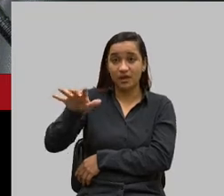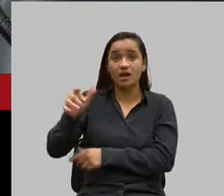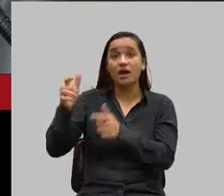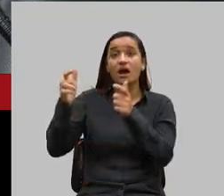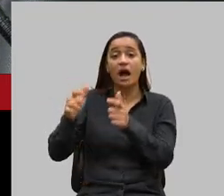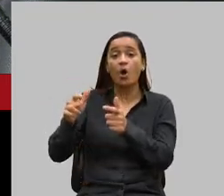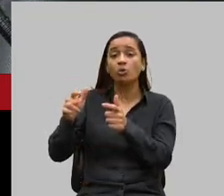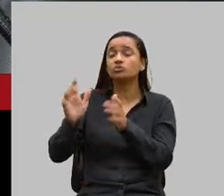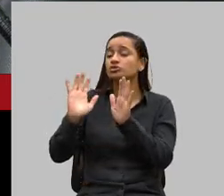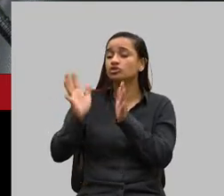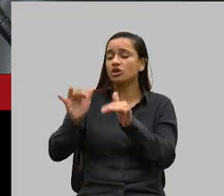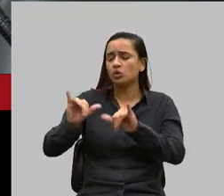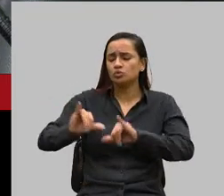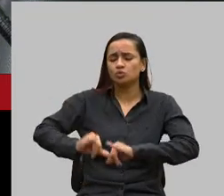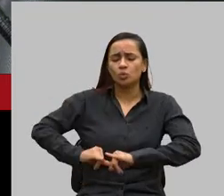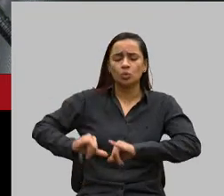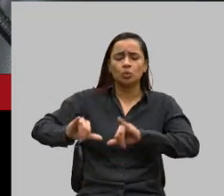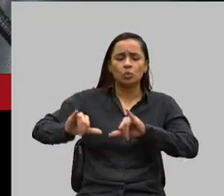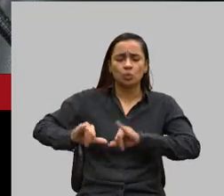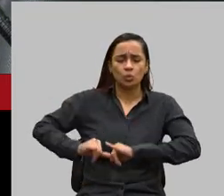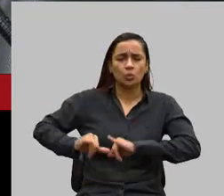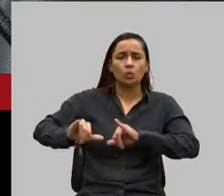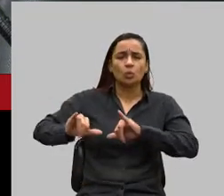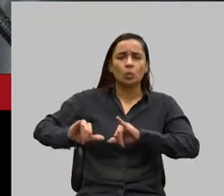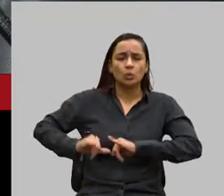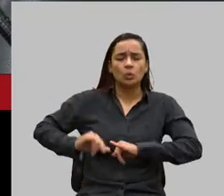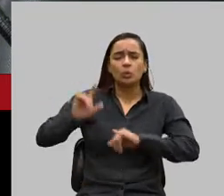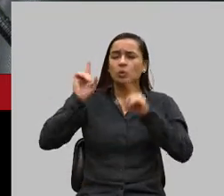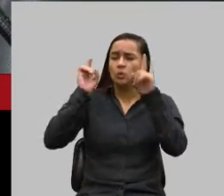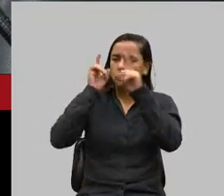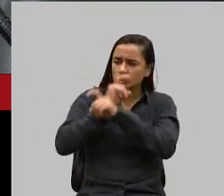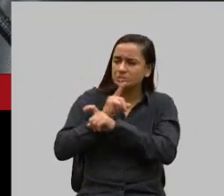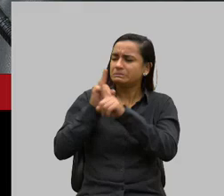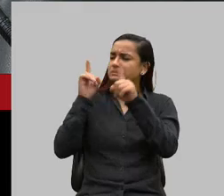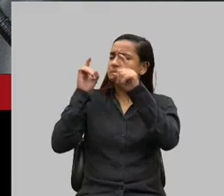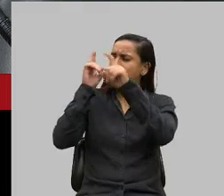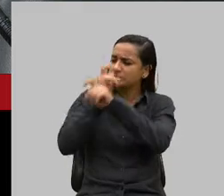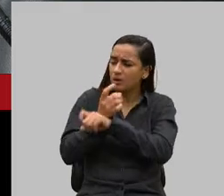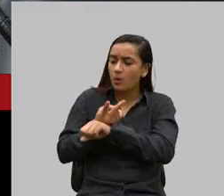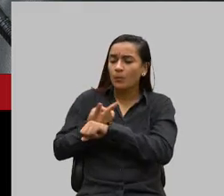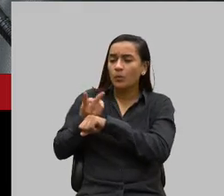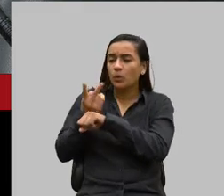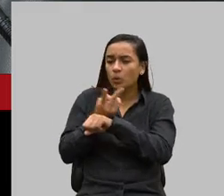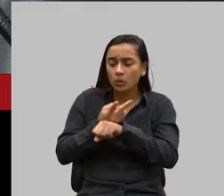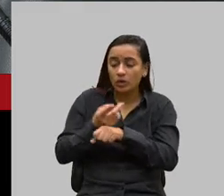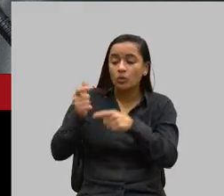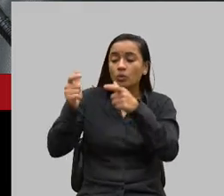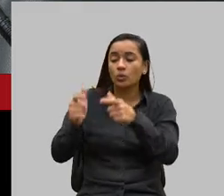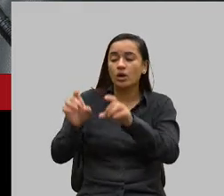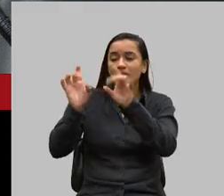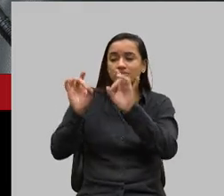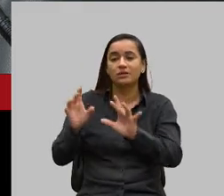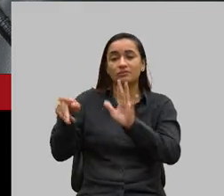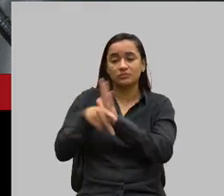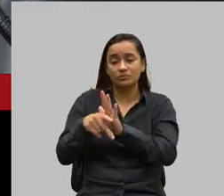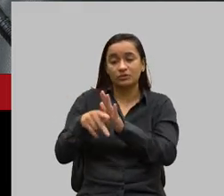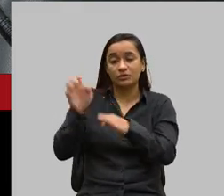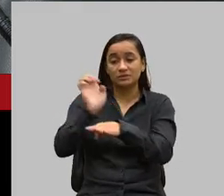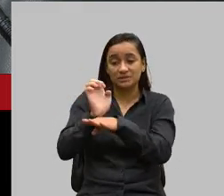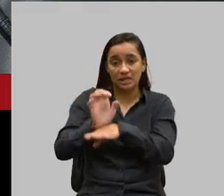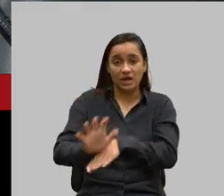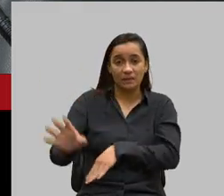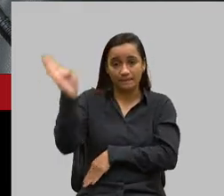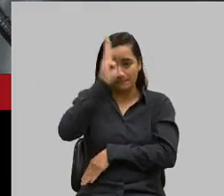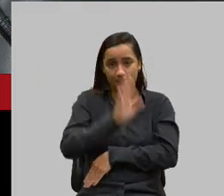penas buscando o seu local de destaque no estado e no Brasil